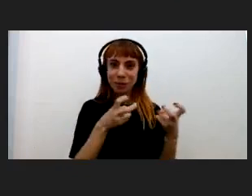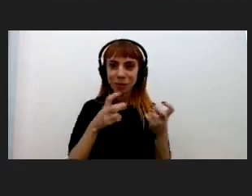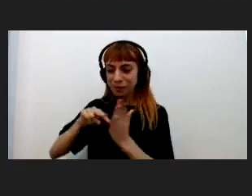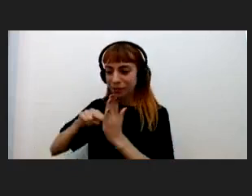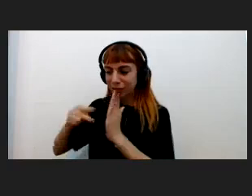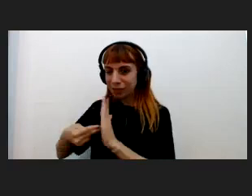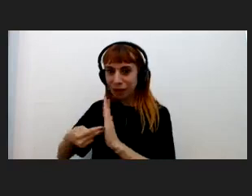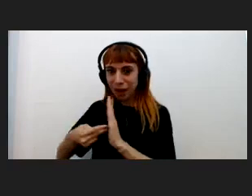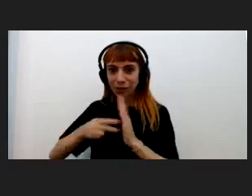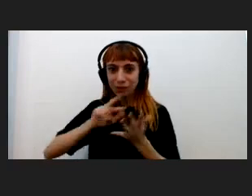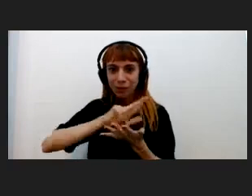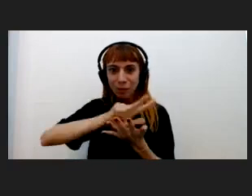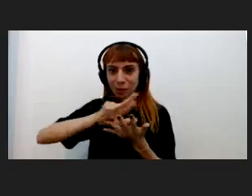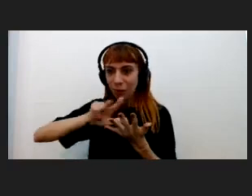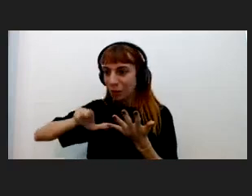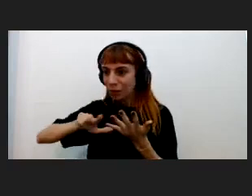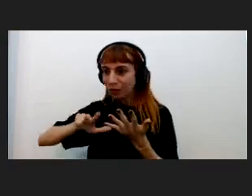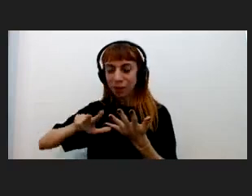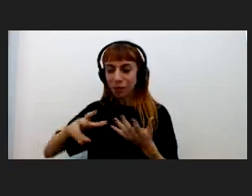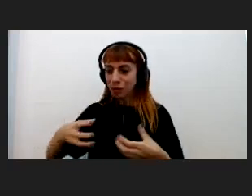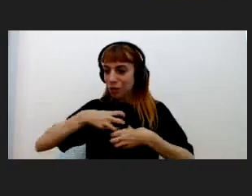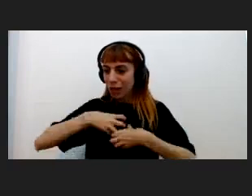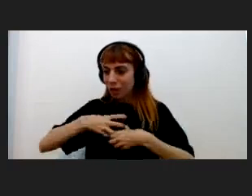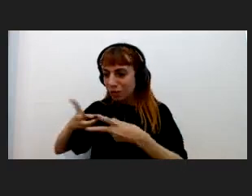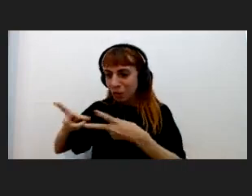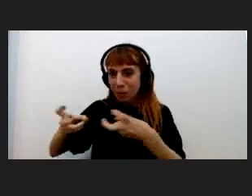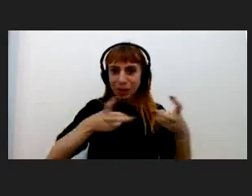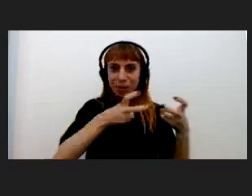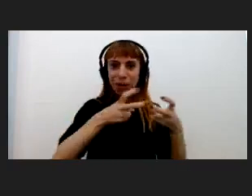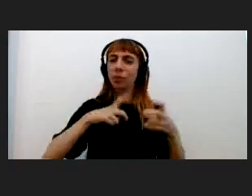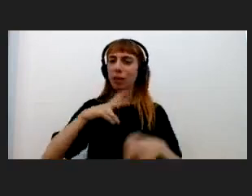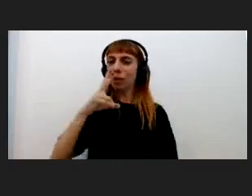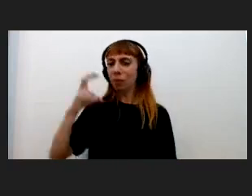culturalmente. Então, a gente não se relaciona